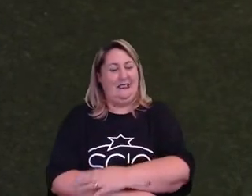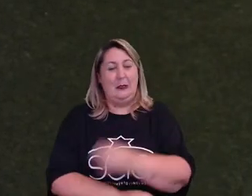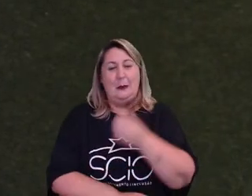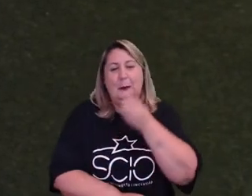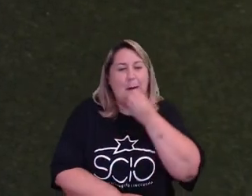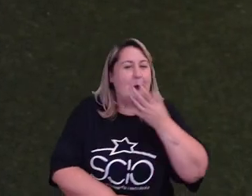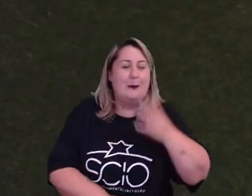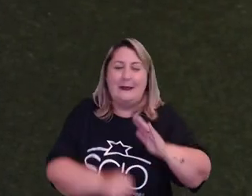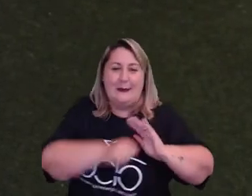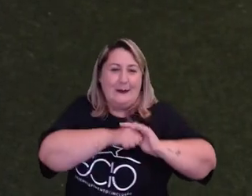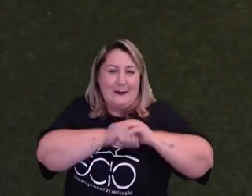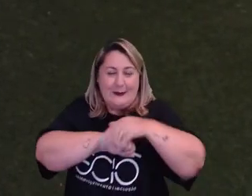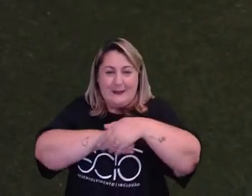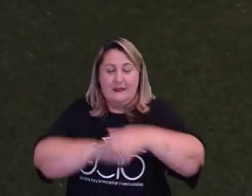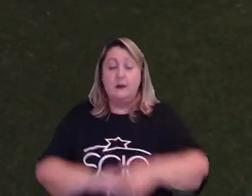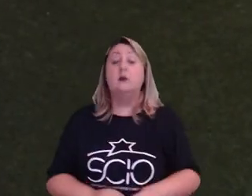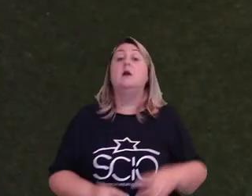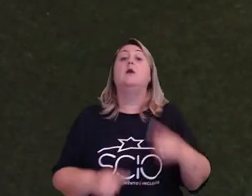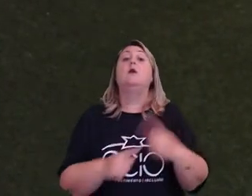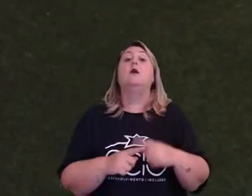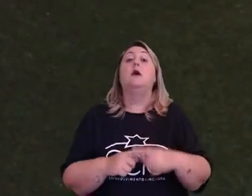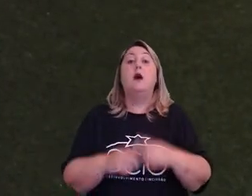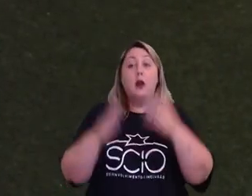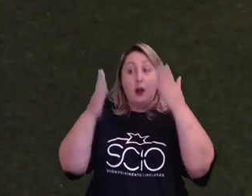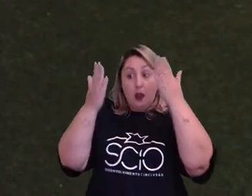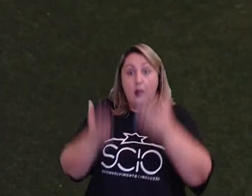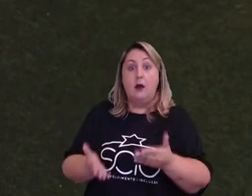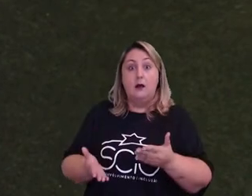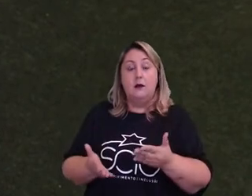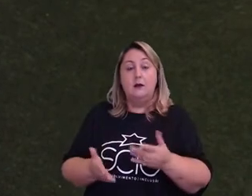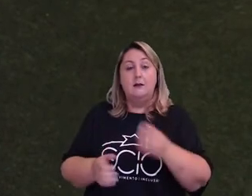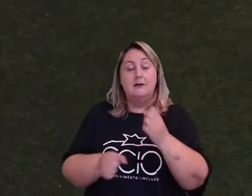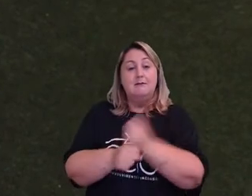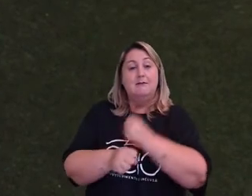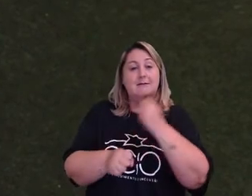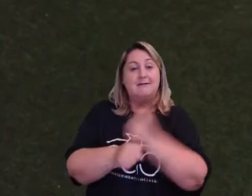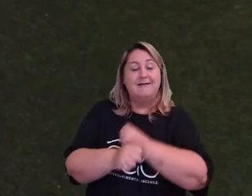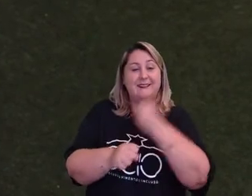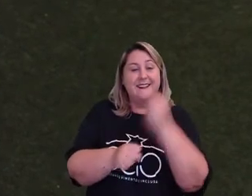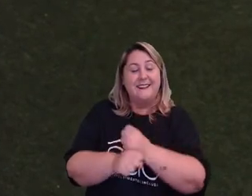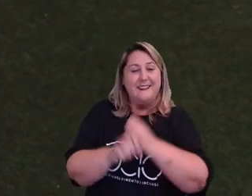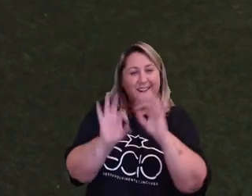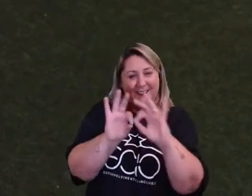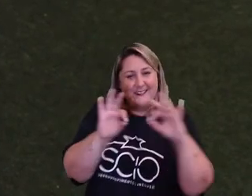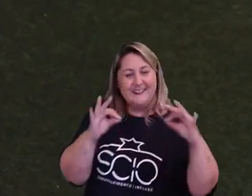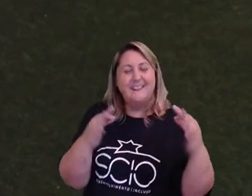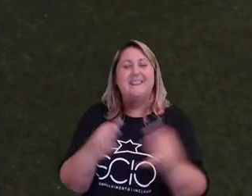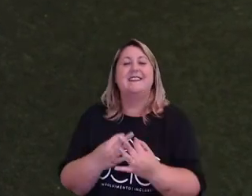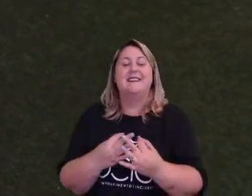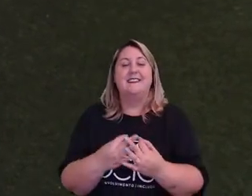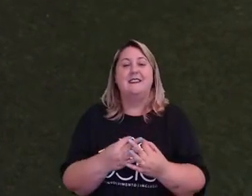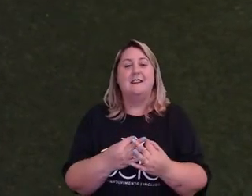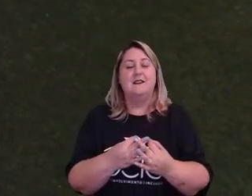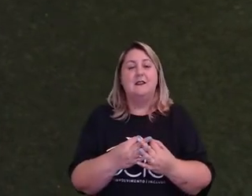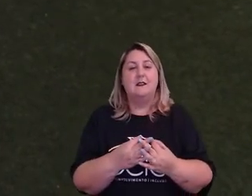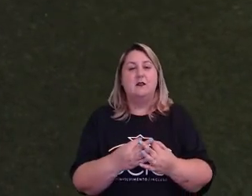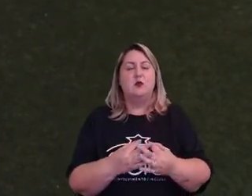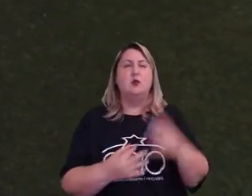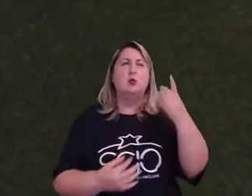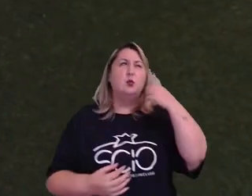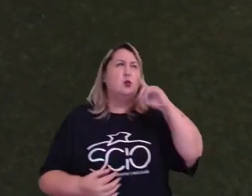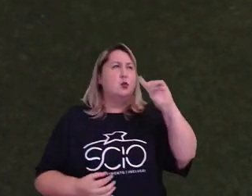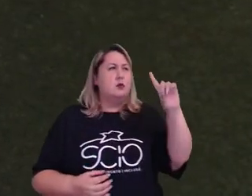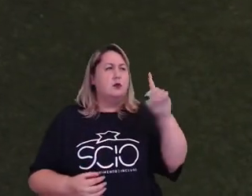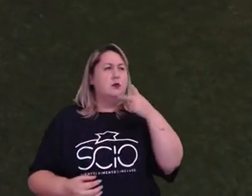boa noite, porque assim que a gente constrói uma família. Alguém um dia